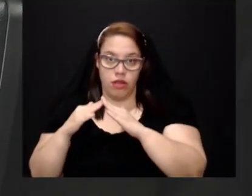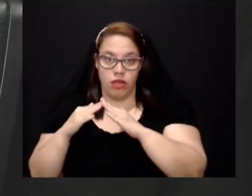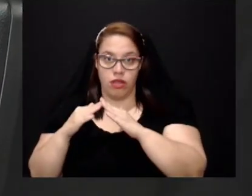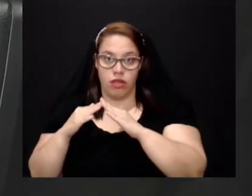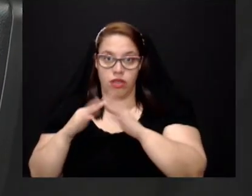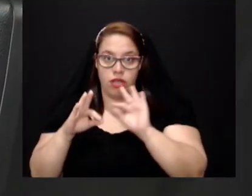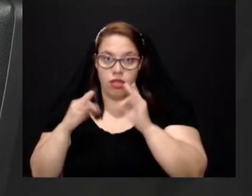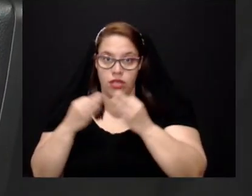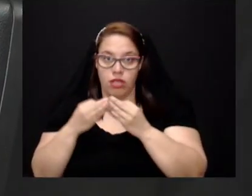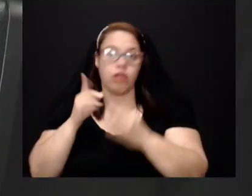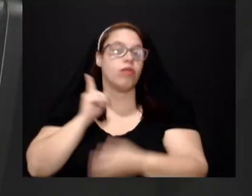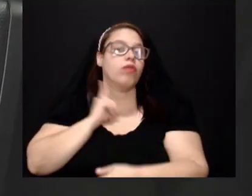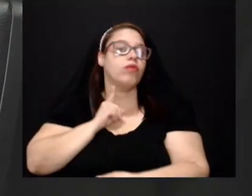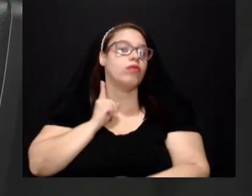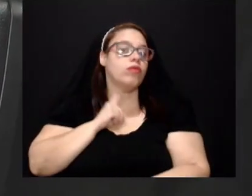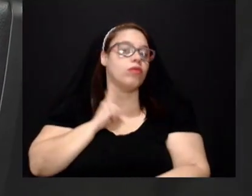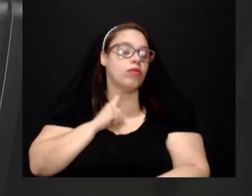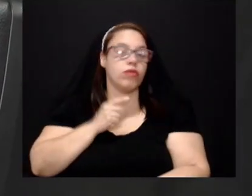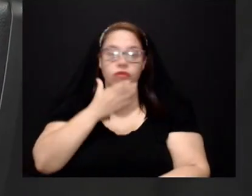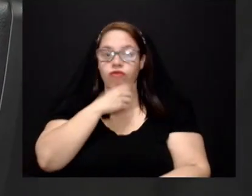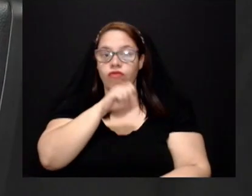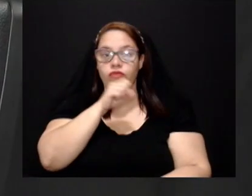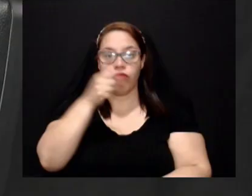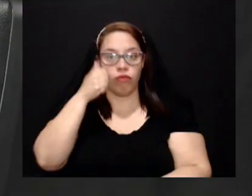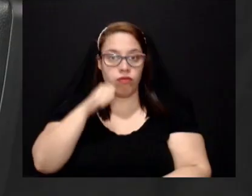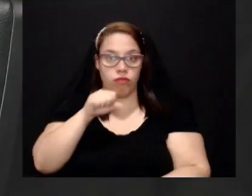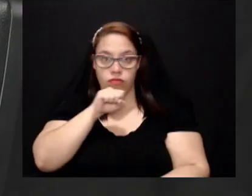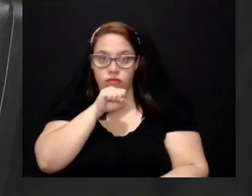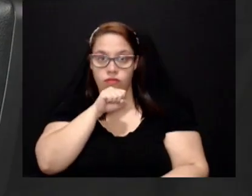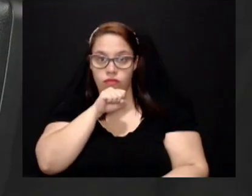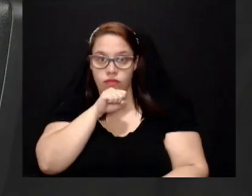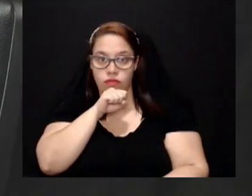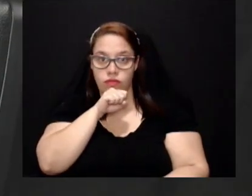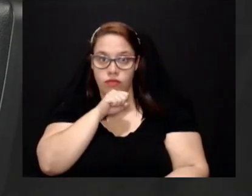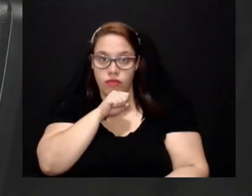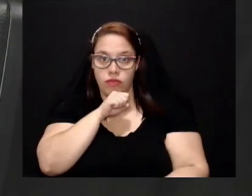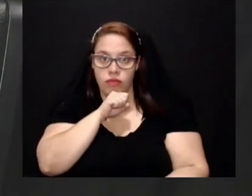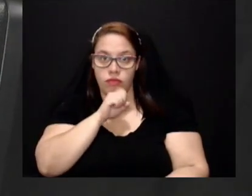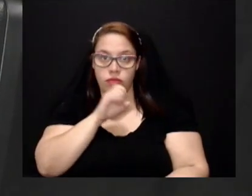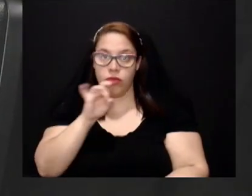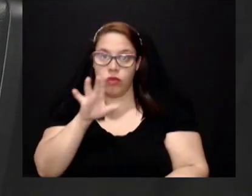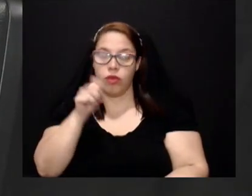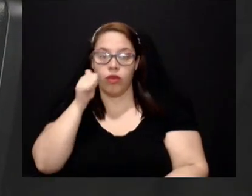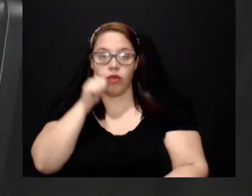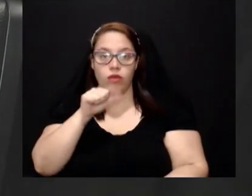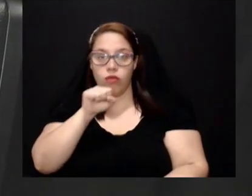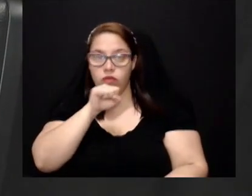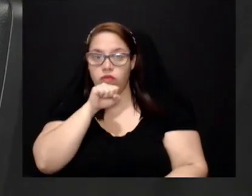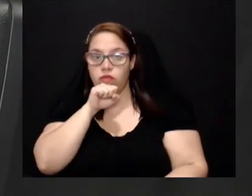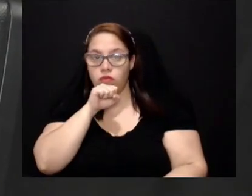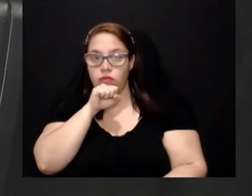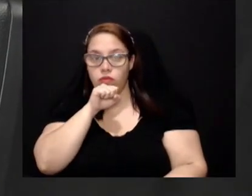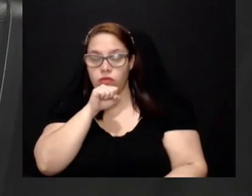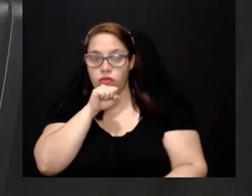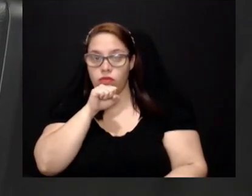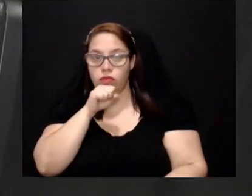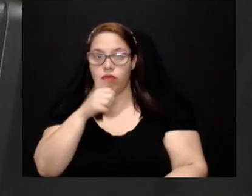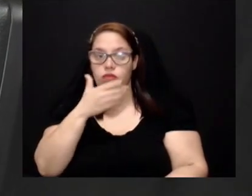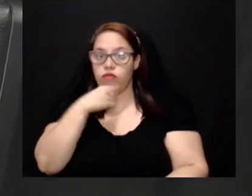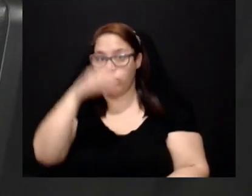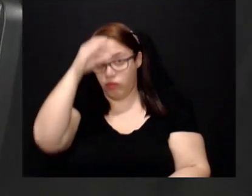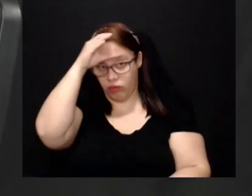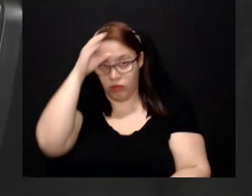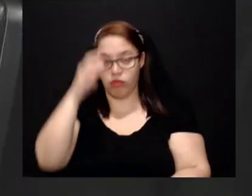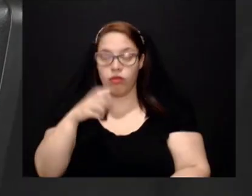Minas, paterna e materna, né? Então, só minha mãe e meu tio Afonso. Os outros tios e tias que eu